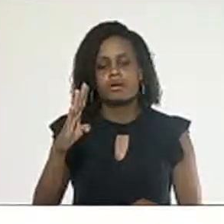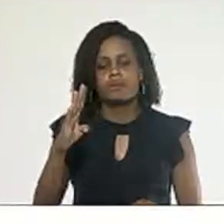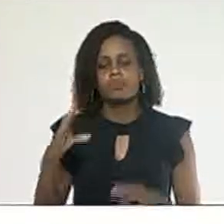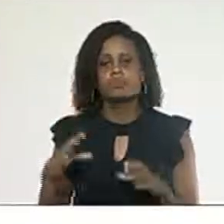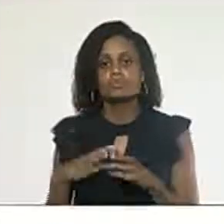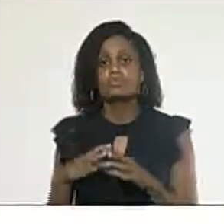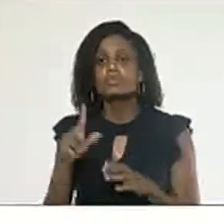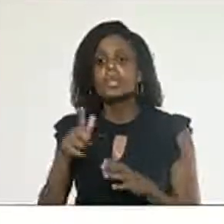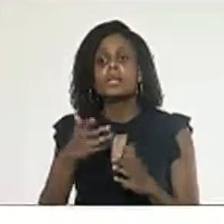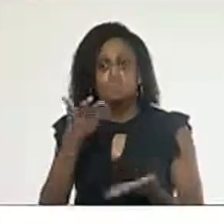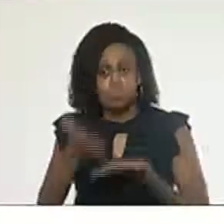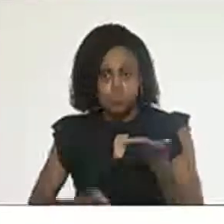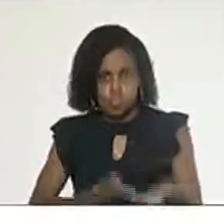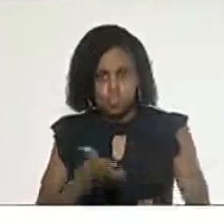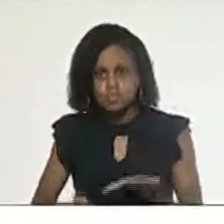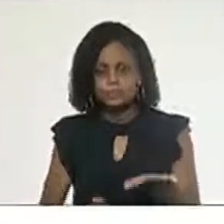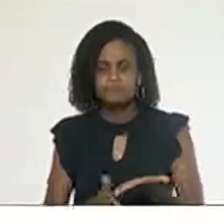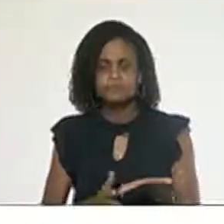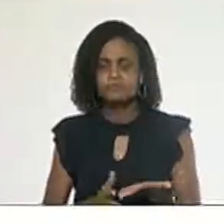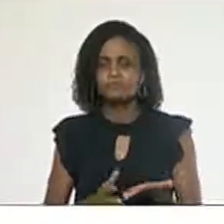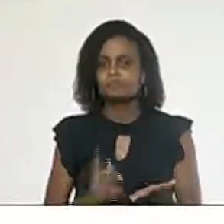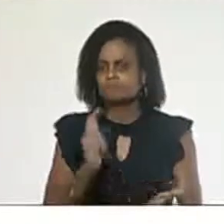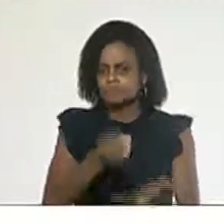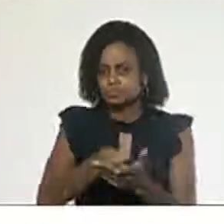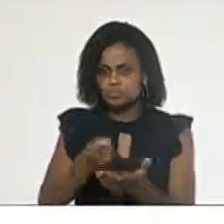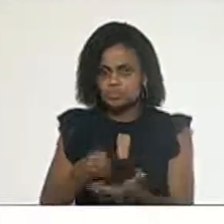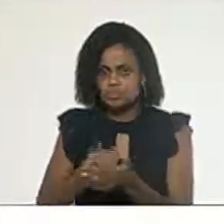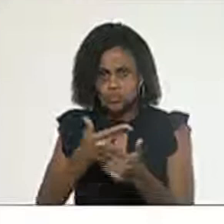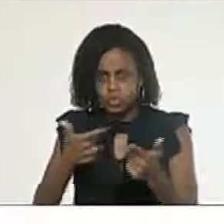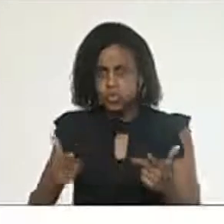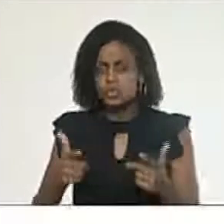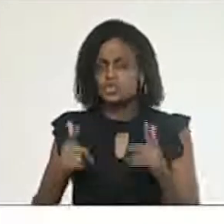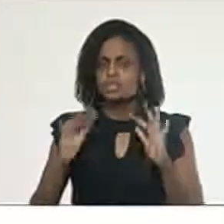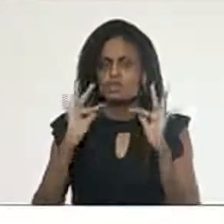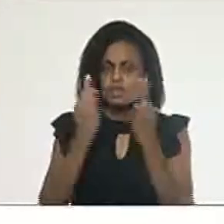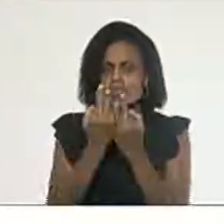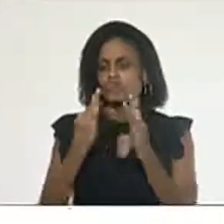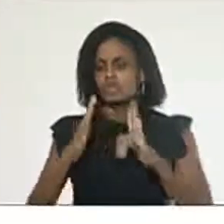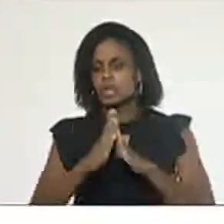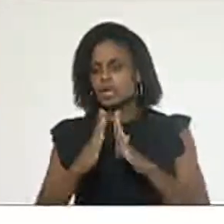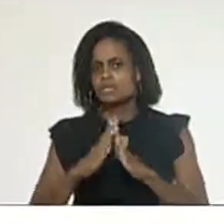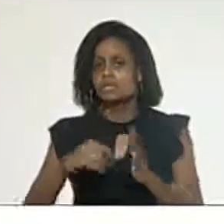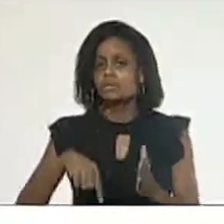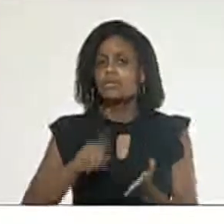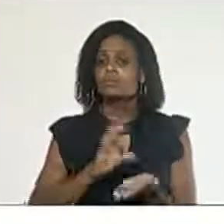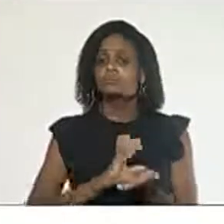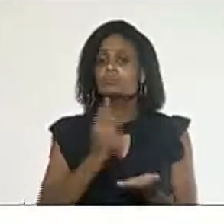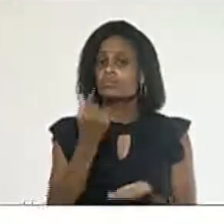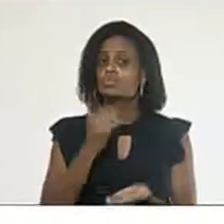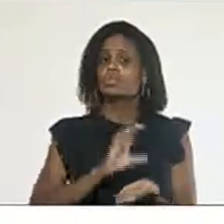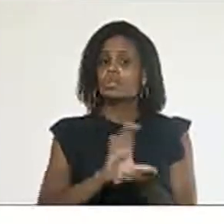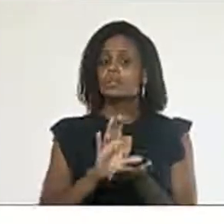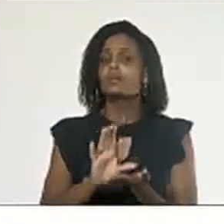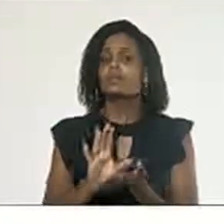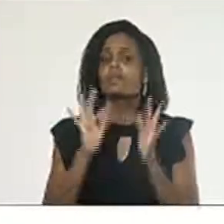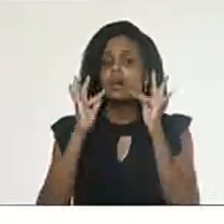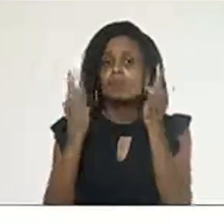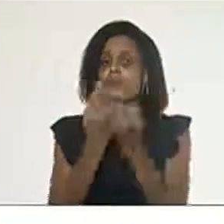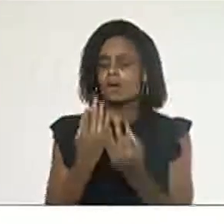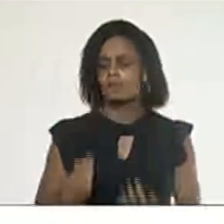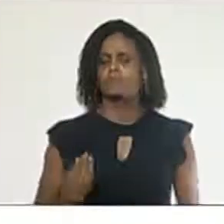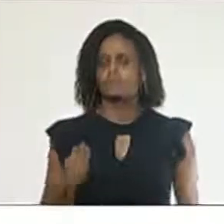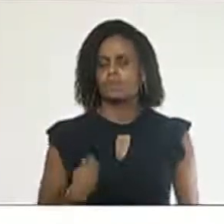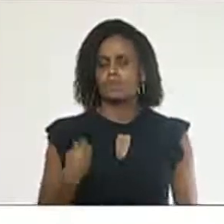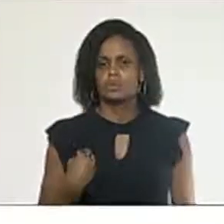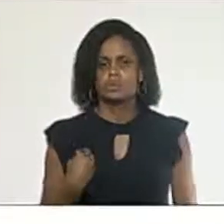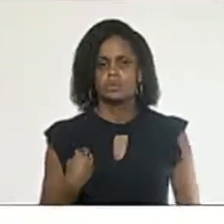pessoas que sustentam o seu lar, a sua família, levando o dinheiro para a sobrevivência da sua família. Mas